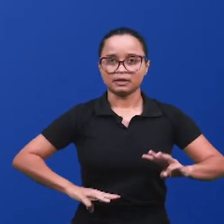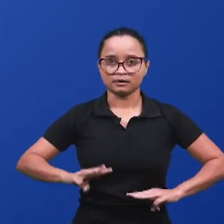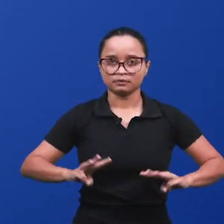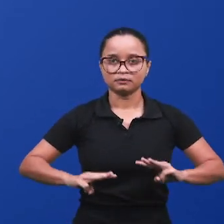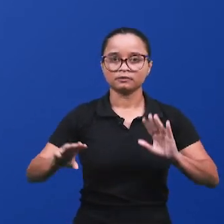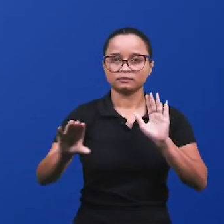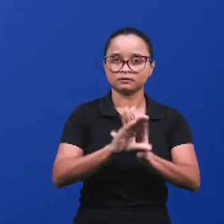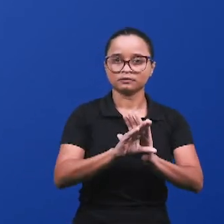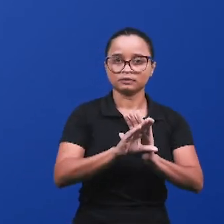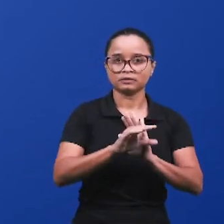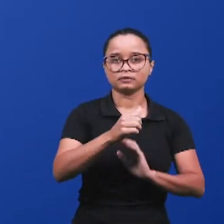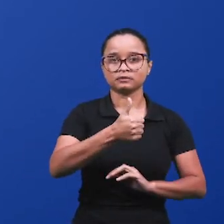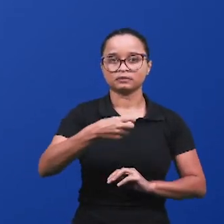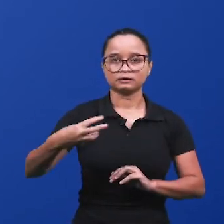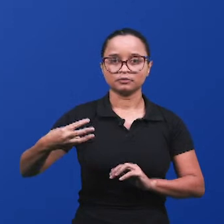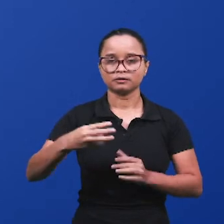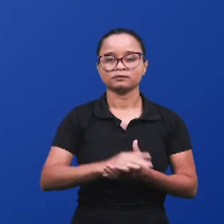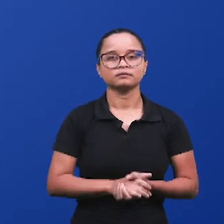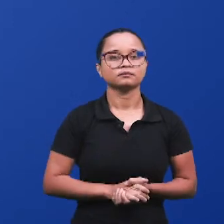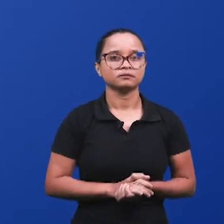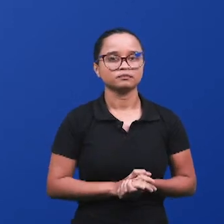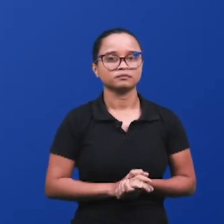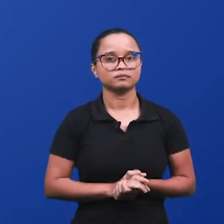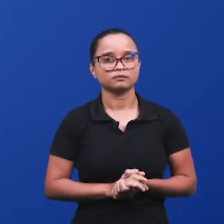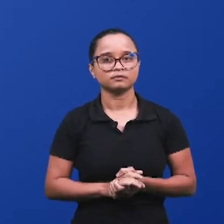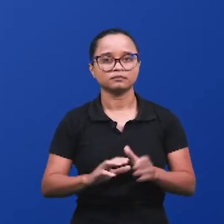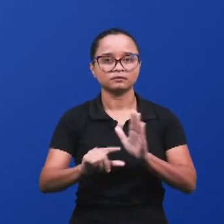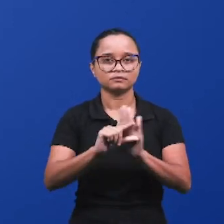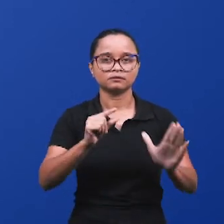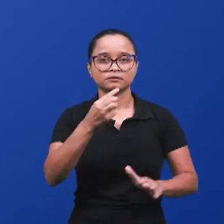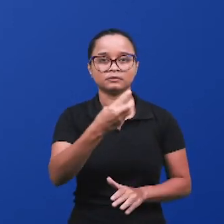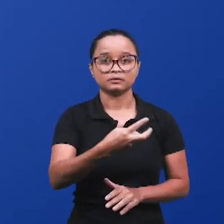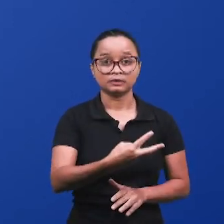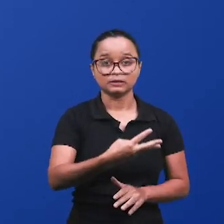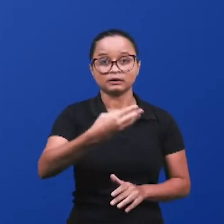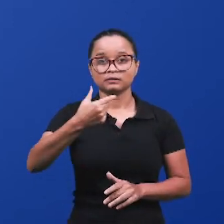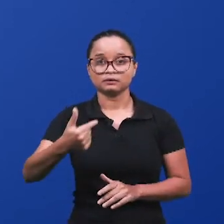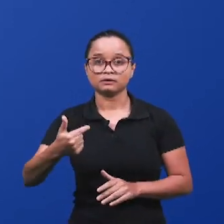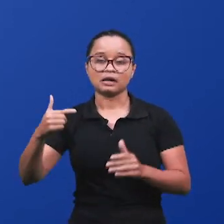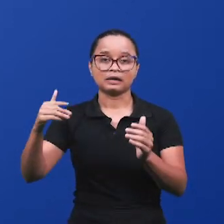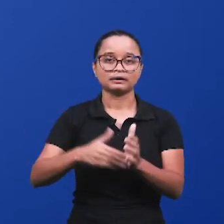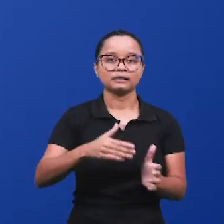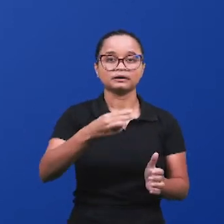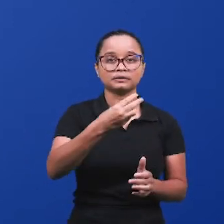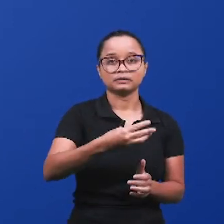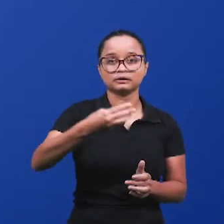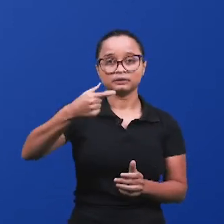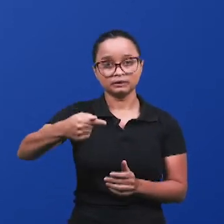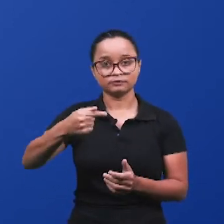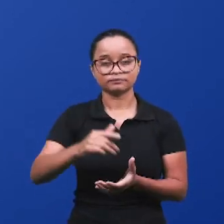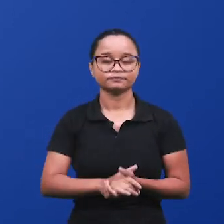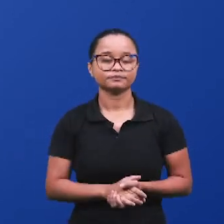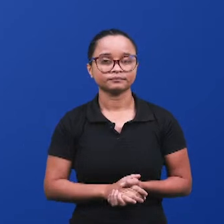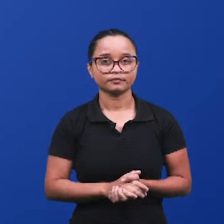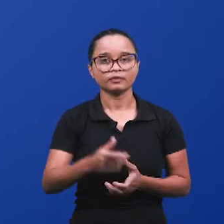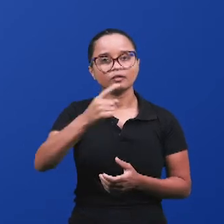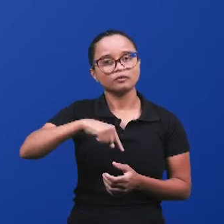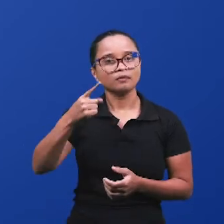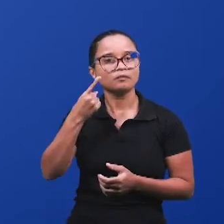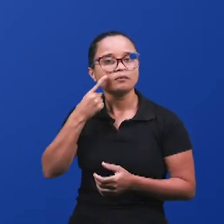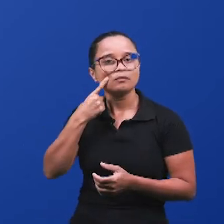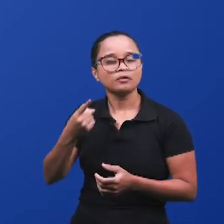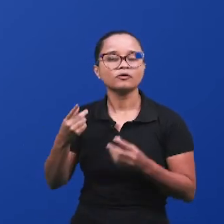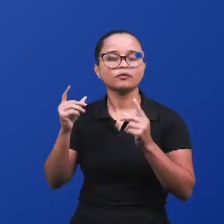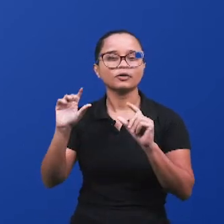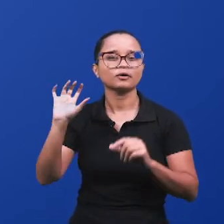Evangelho de Marcos, capítulo 13, entre os versículos 32 a 37. E